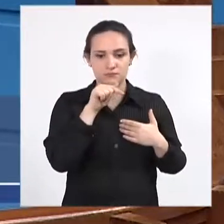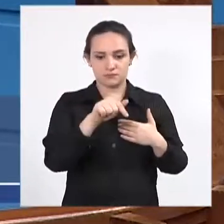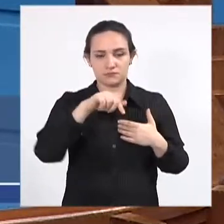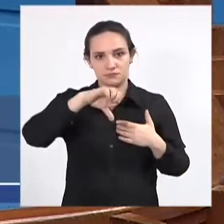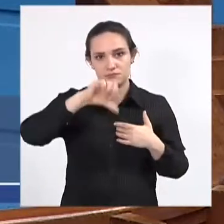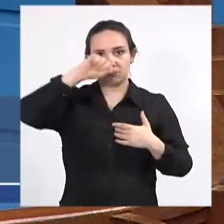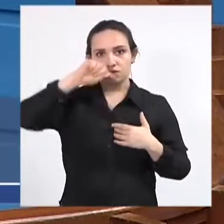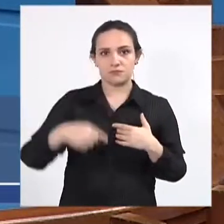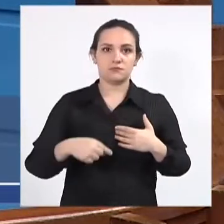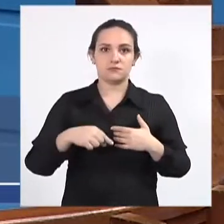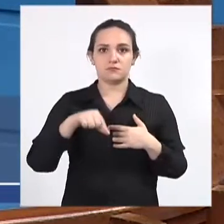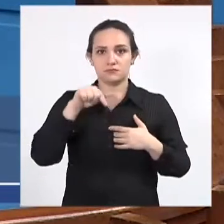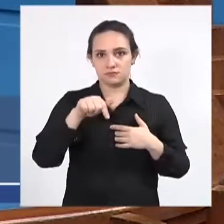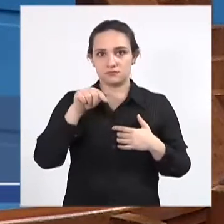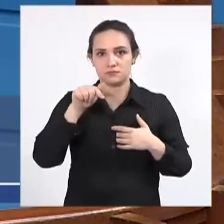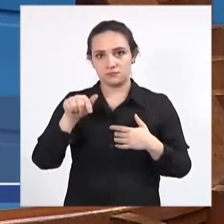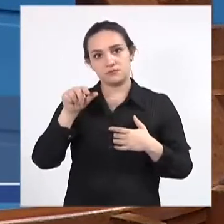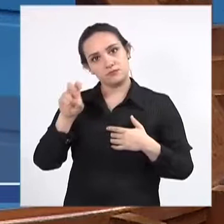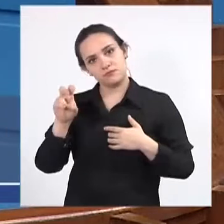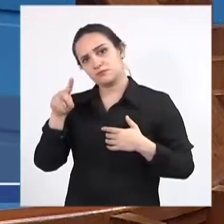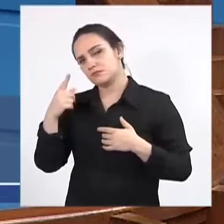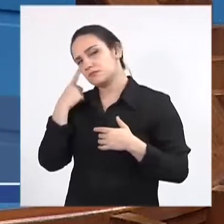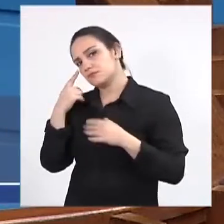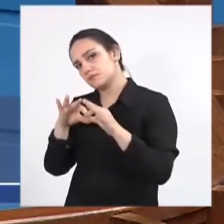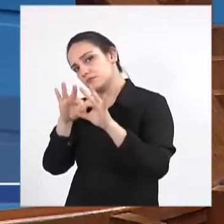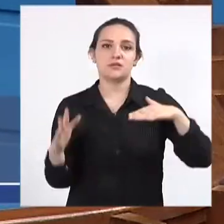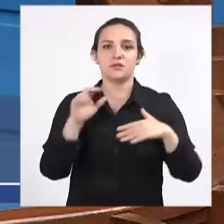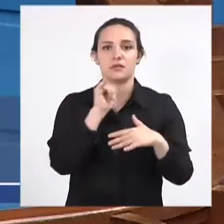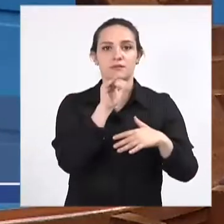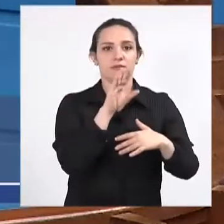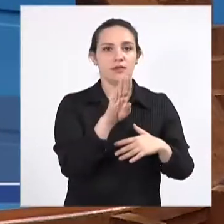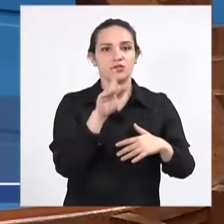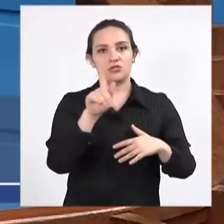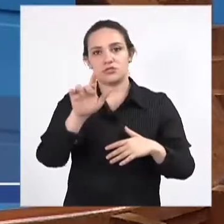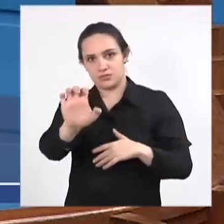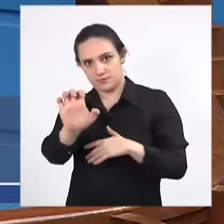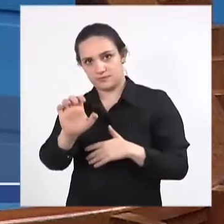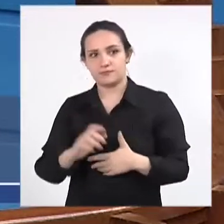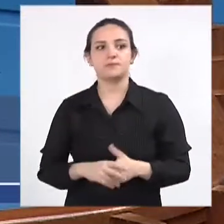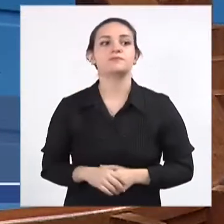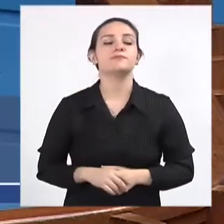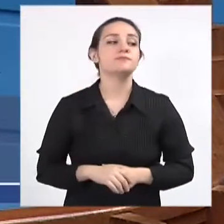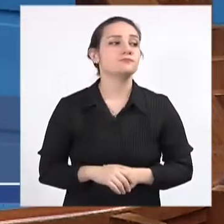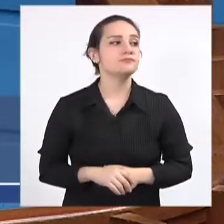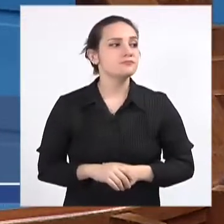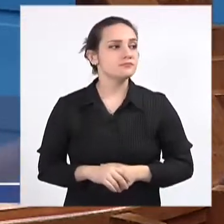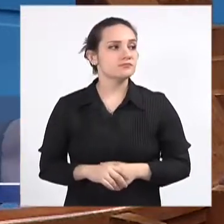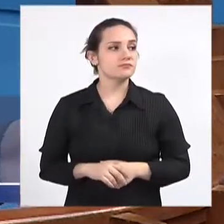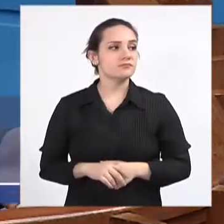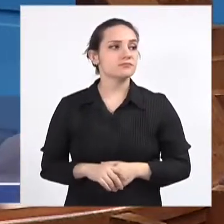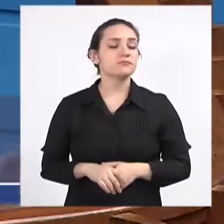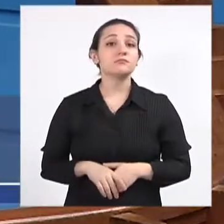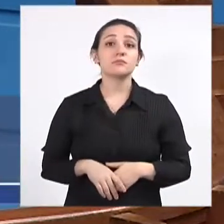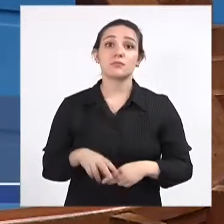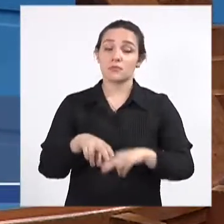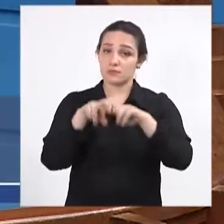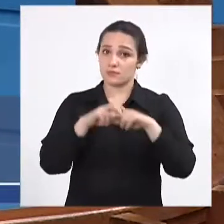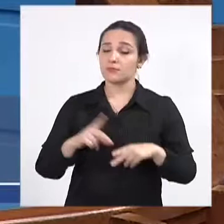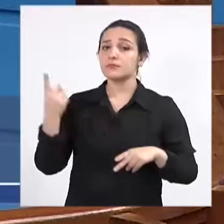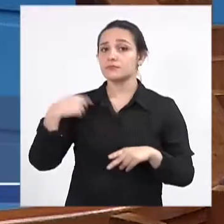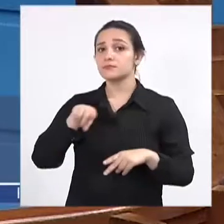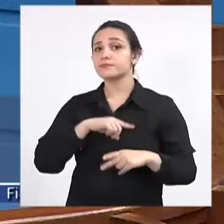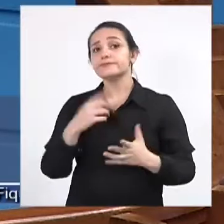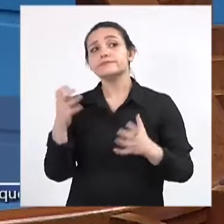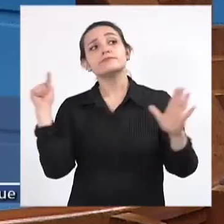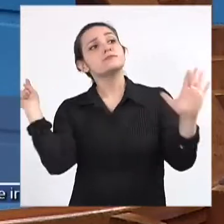779.365 pessoas, conforme projeções do próprio Instituto. E, com tudo isso, podemos perguntar